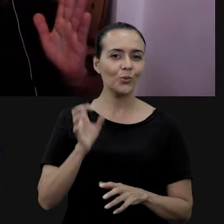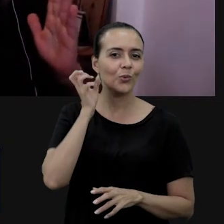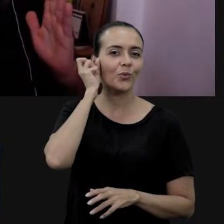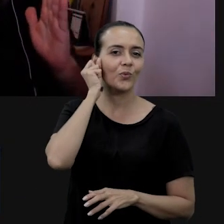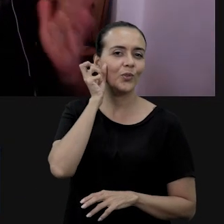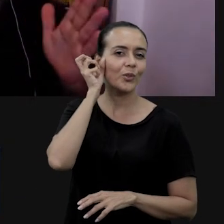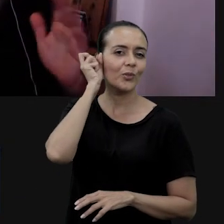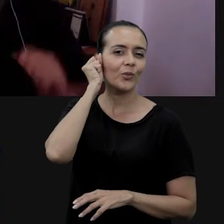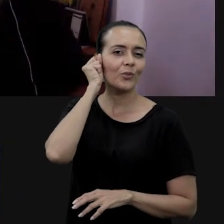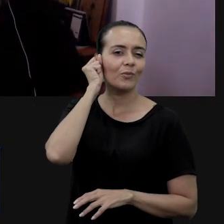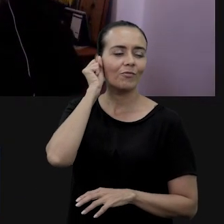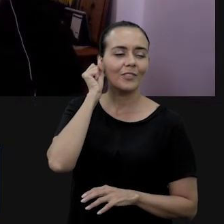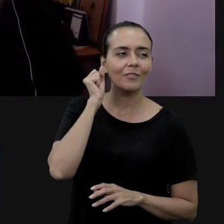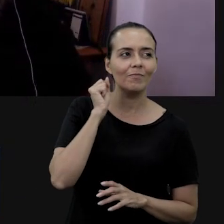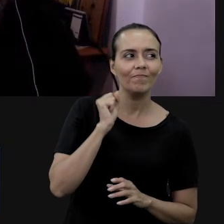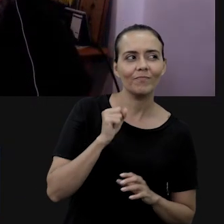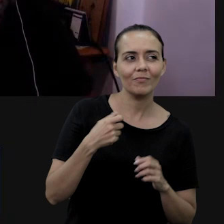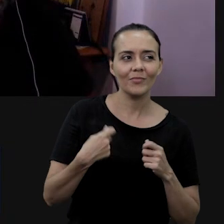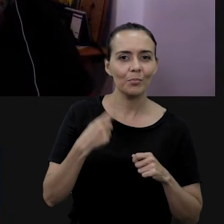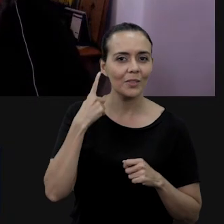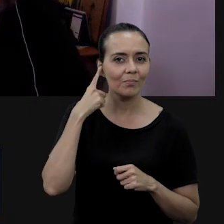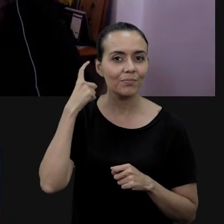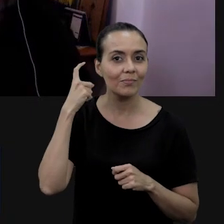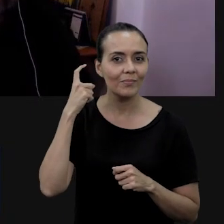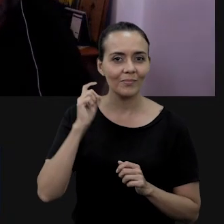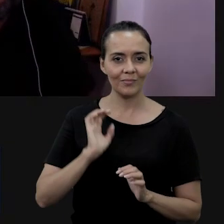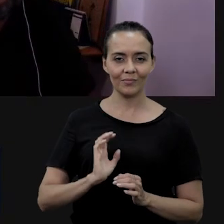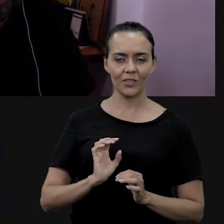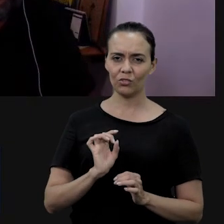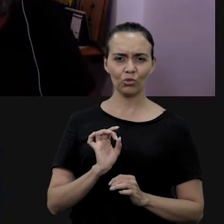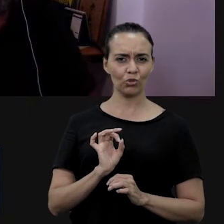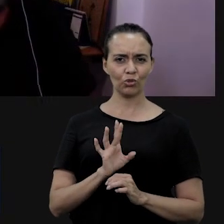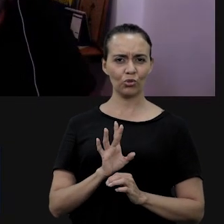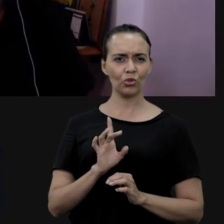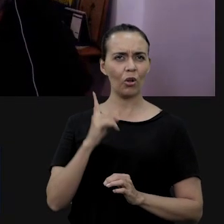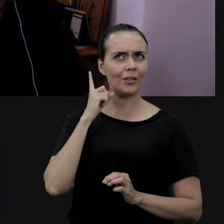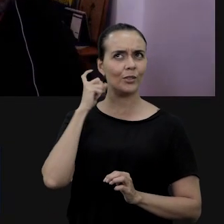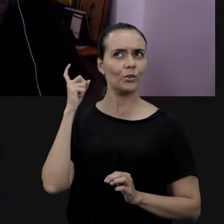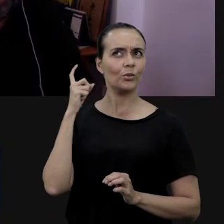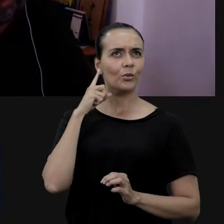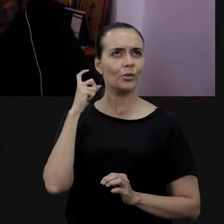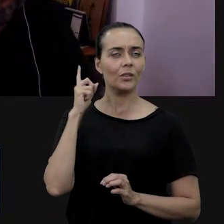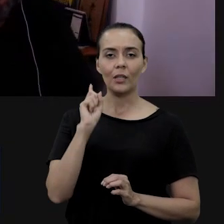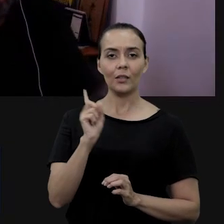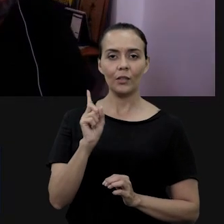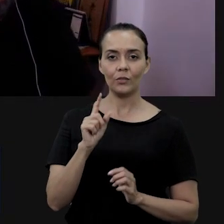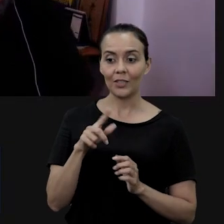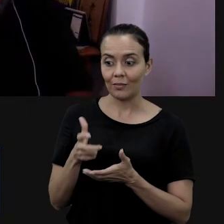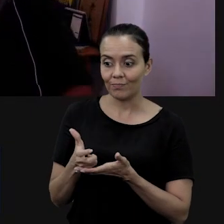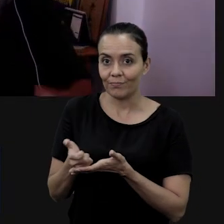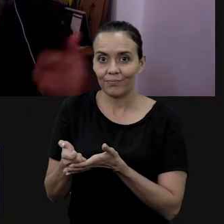enfim, no caminho certo, assim, de você está ali registrando algo, você não está ali simplesmente,